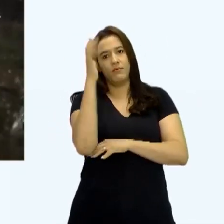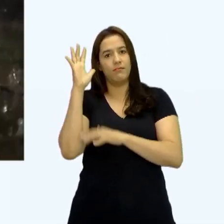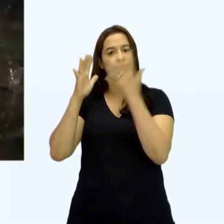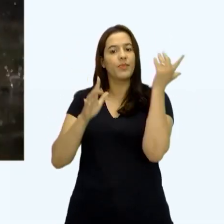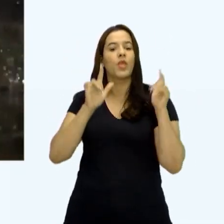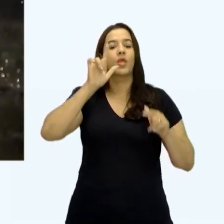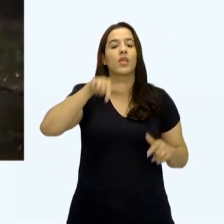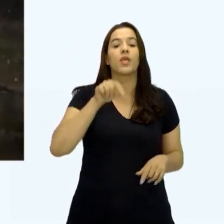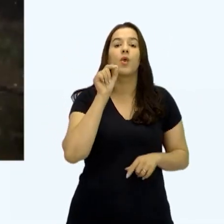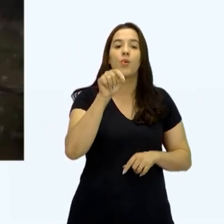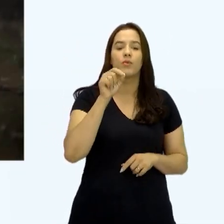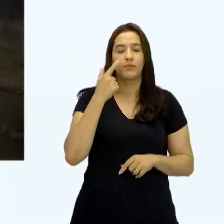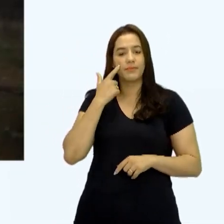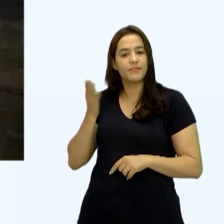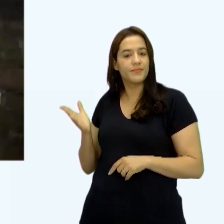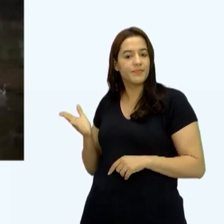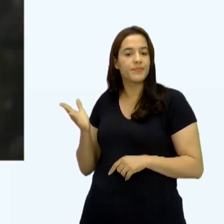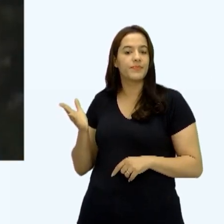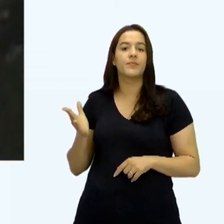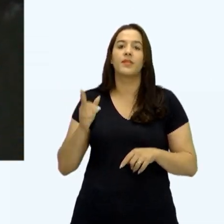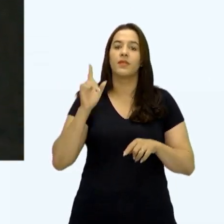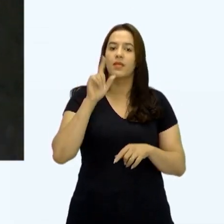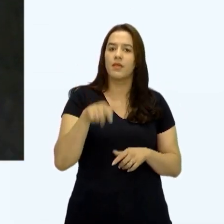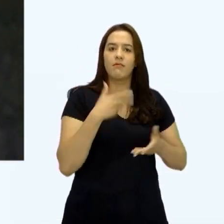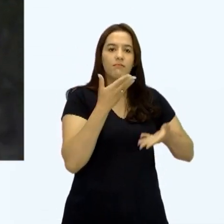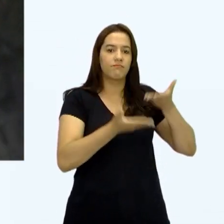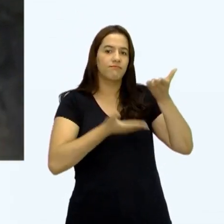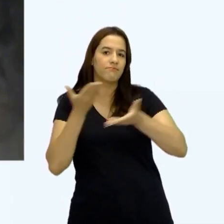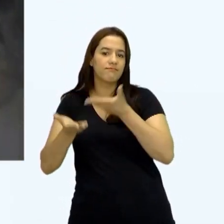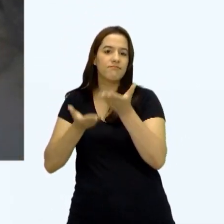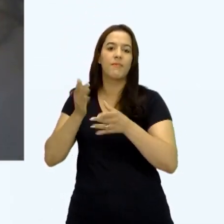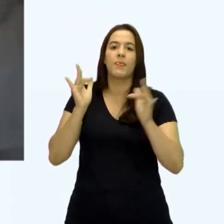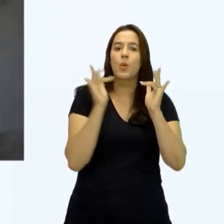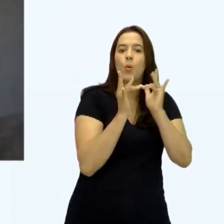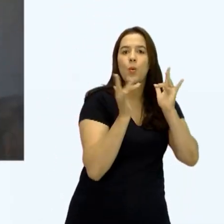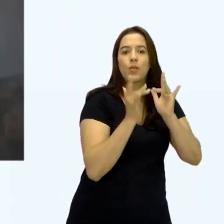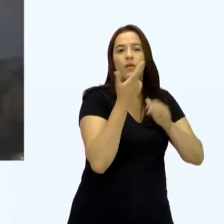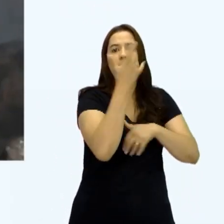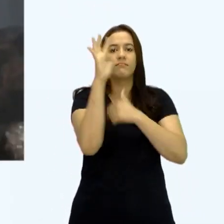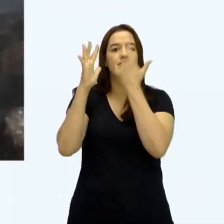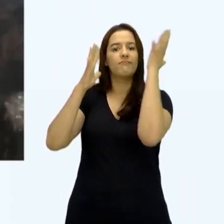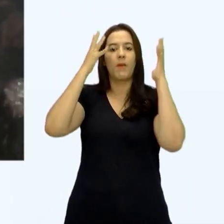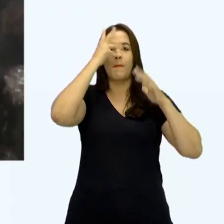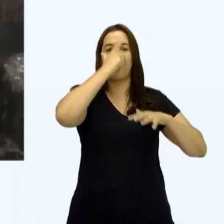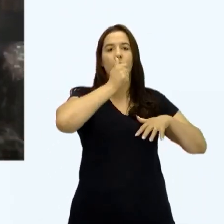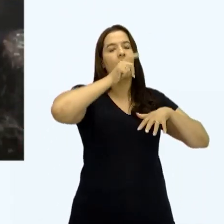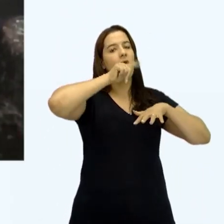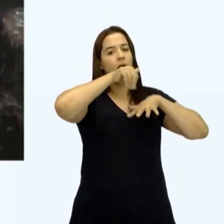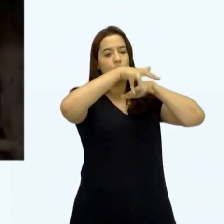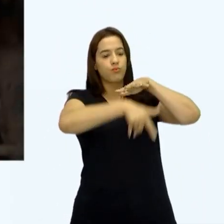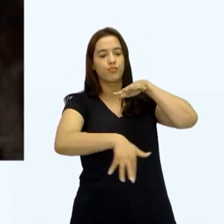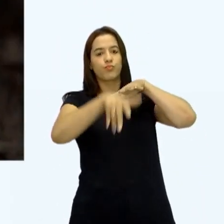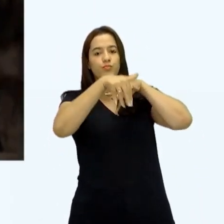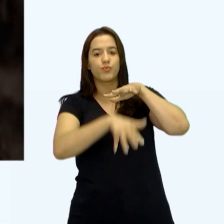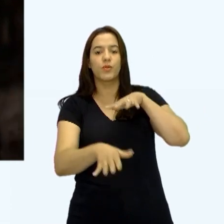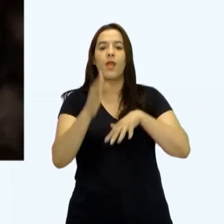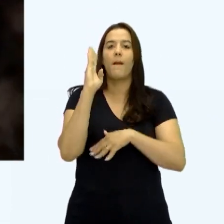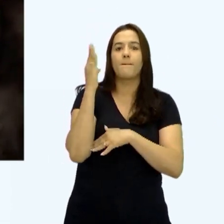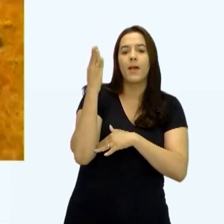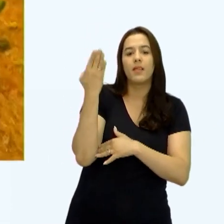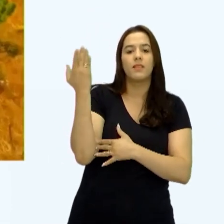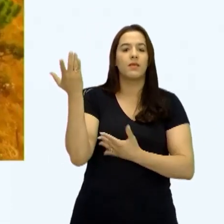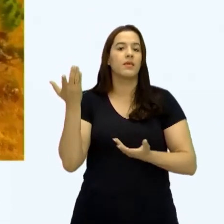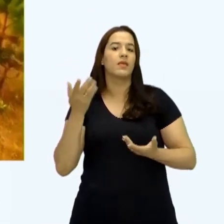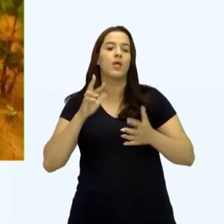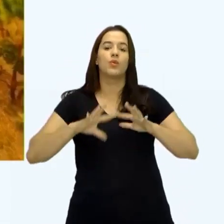chamados serviços ecossistêmicos. A inspiração no contato com a beleza cênica de cachoeiras, a água, a madeira, o ar